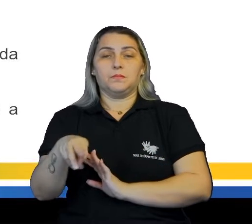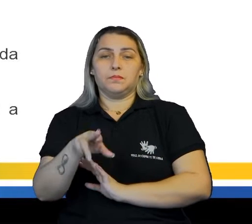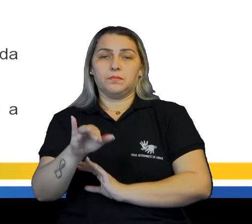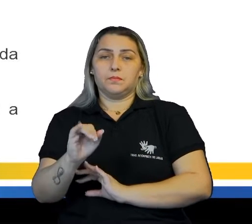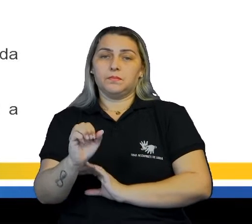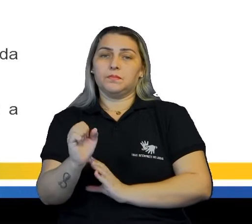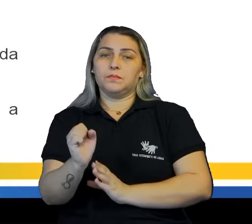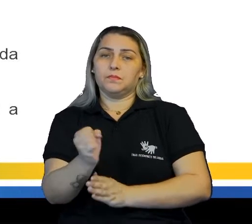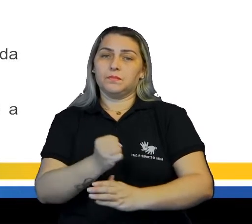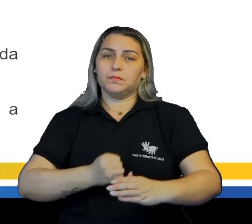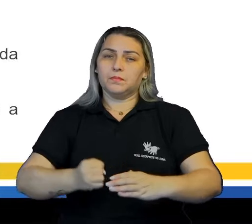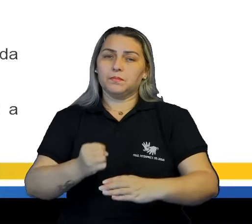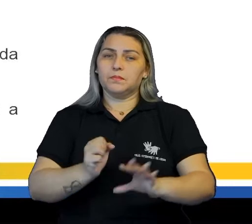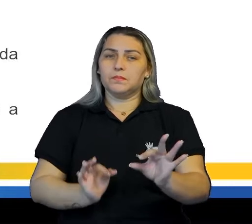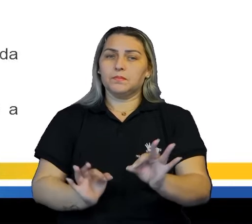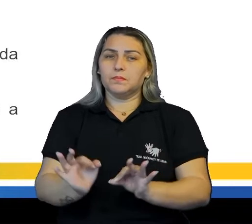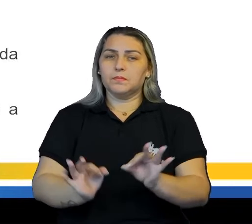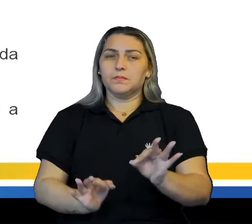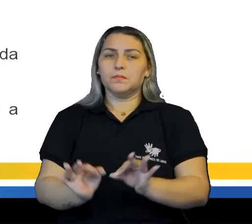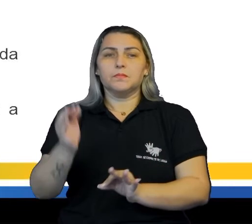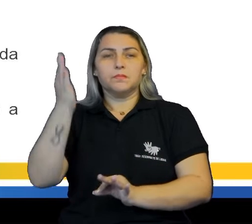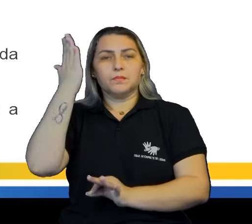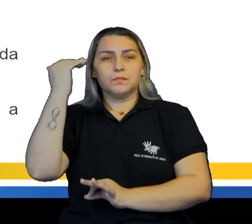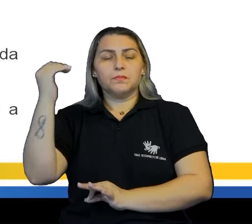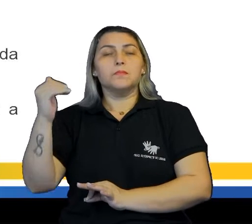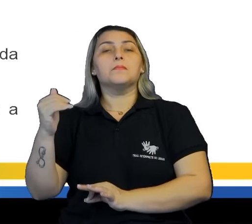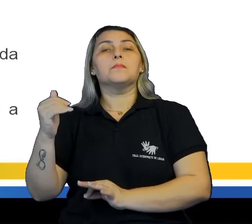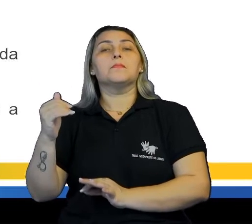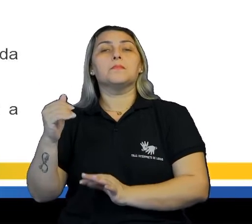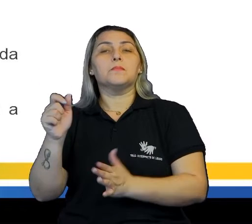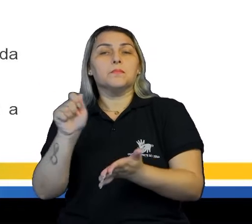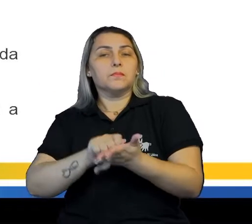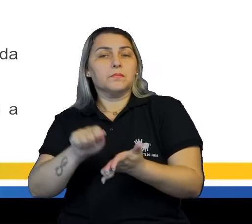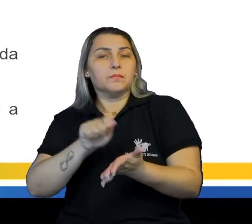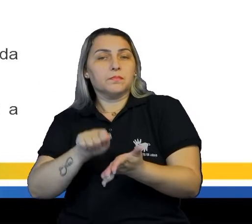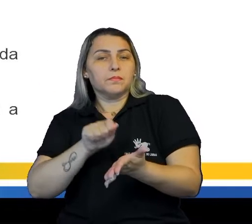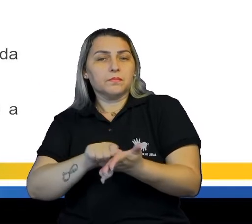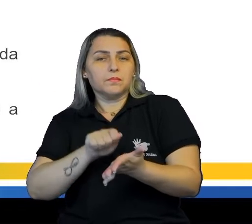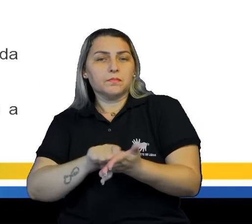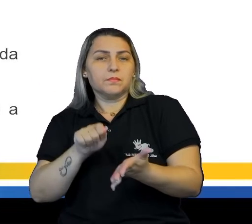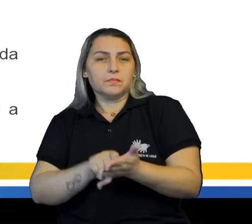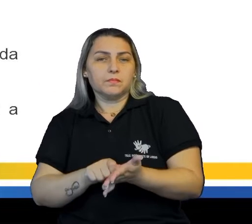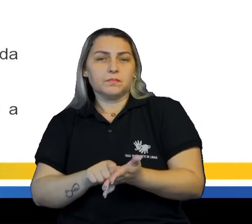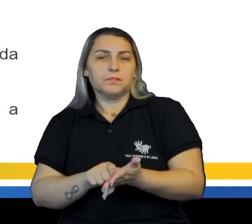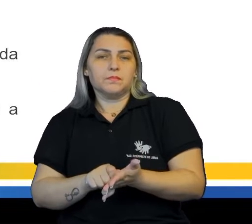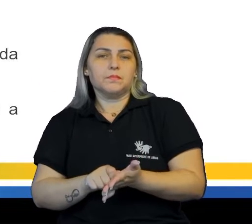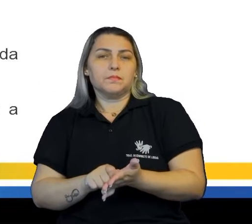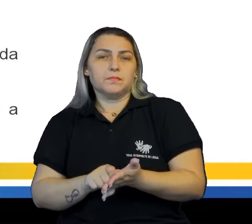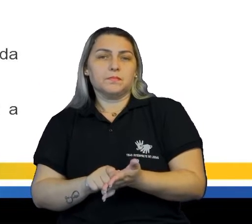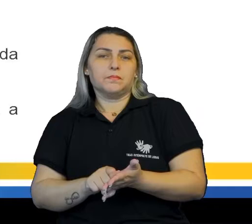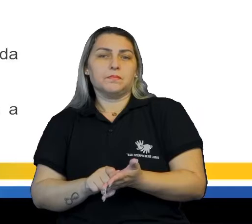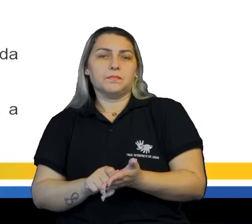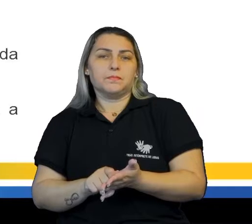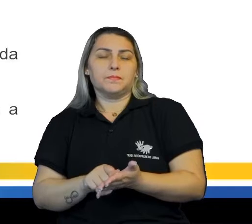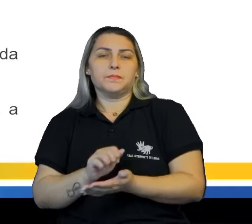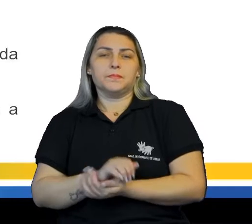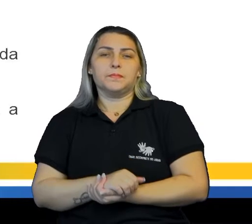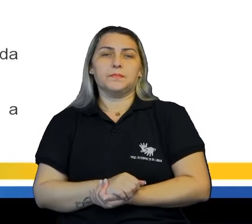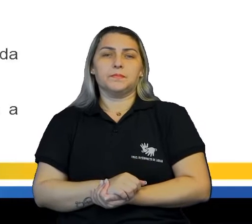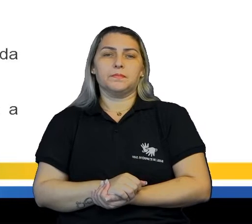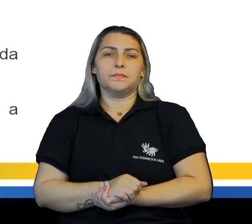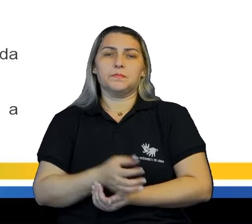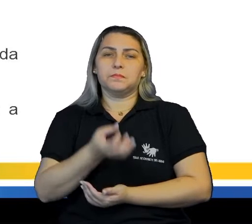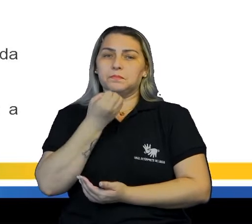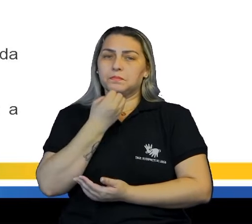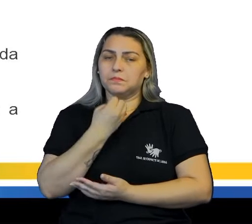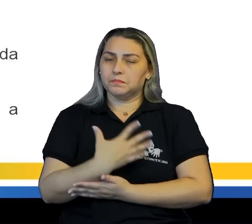Maria estava na cozinha preparando a famosa receita. Maria não estava, nesse momento aí ela